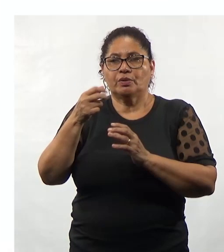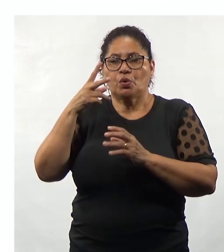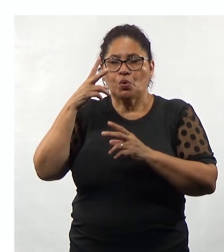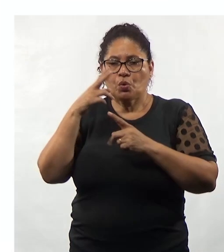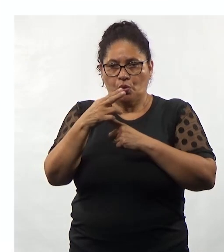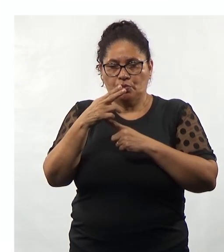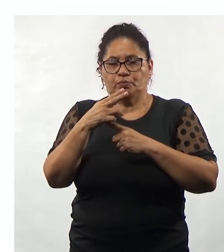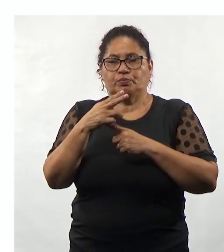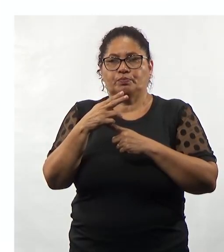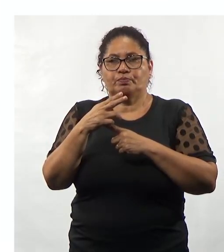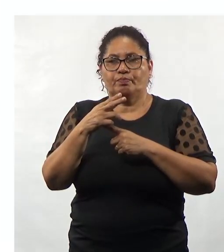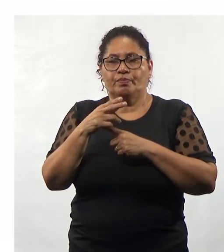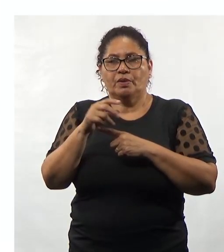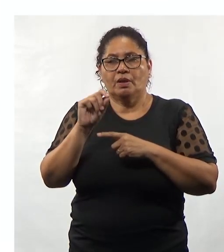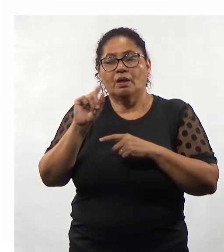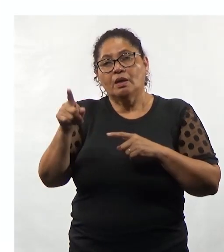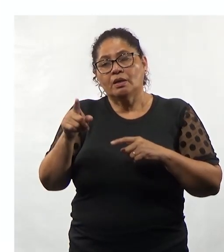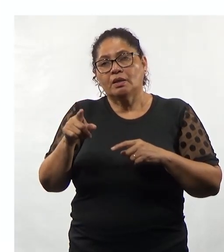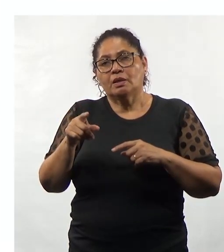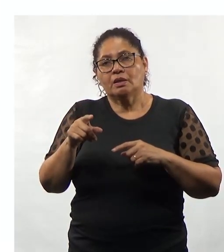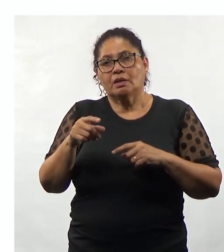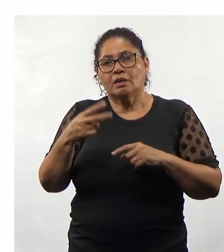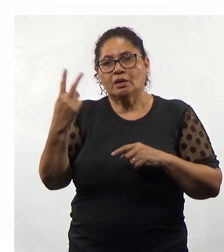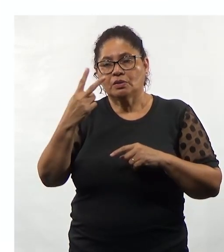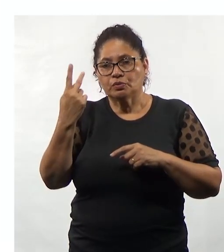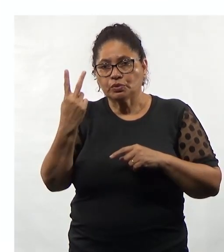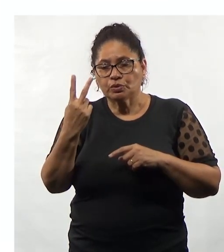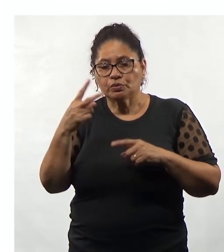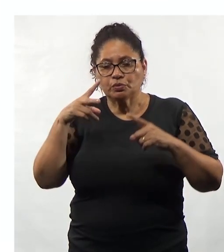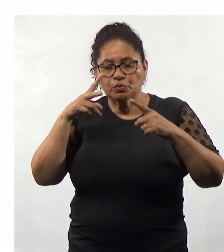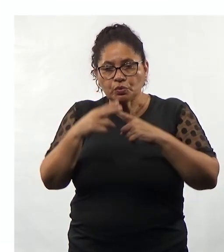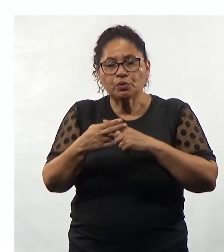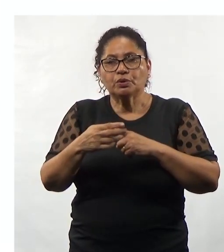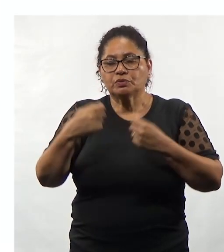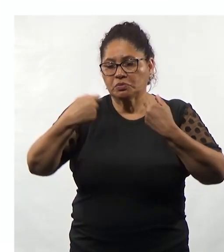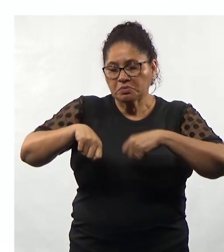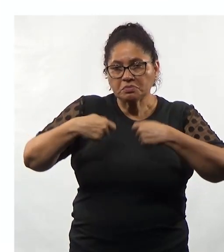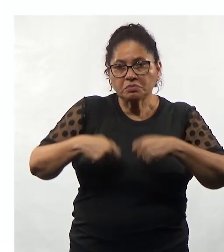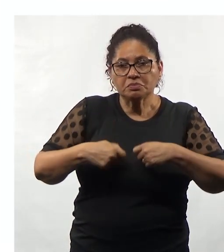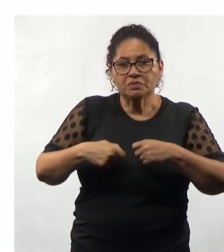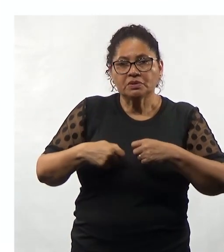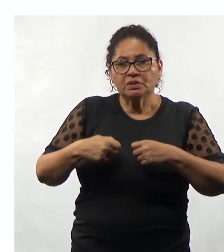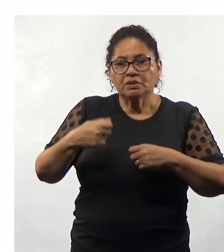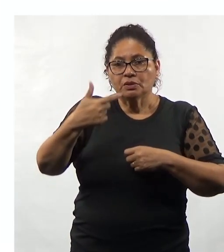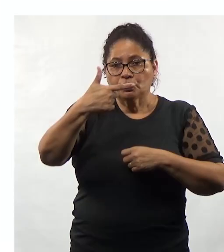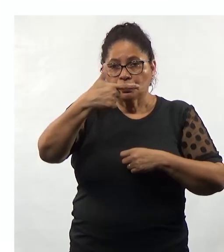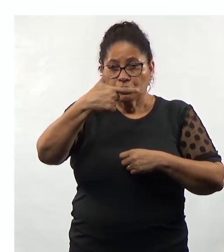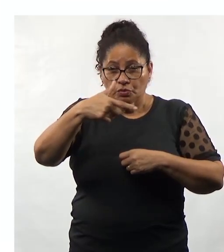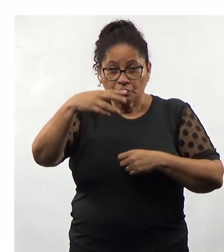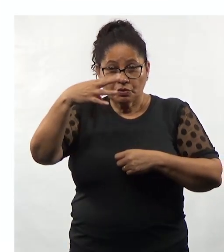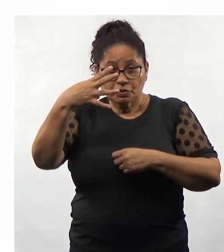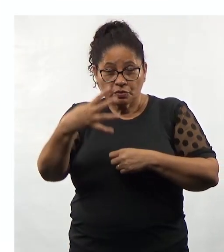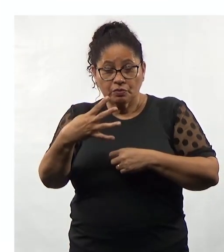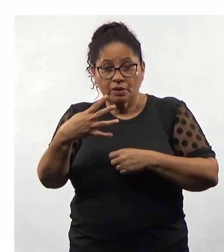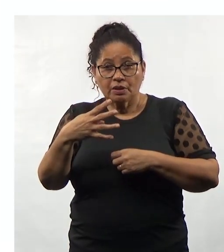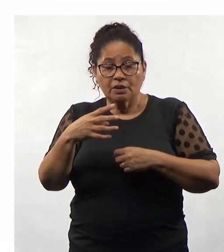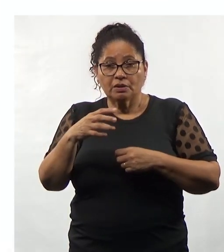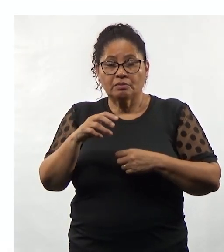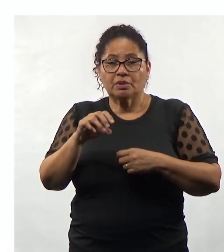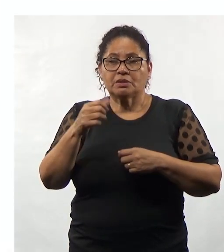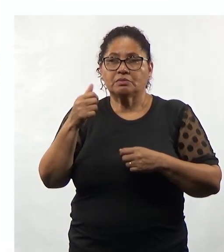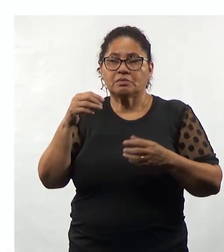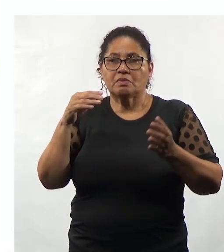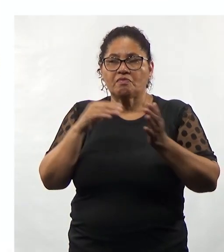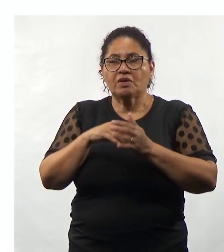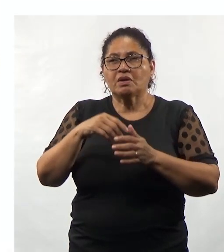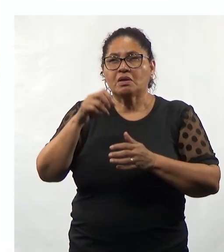primeiro corte, né? E aí depois fazemos um segundo corte, se for necessário. Desses 24, a gente passa